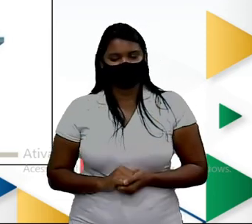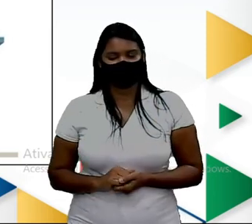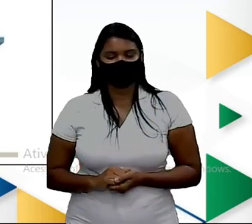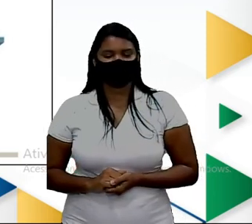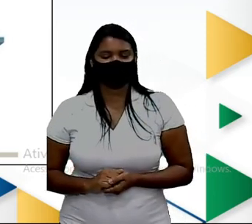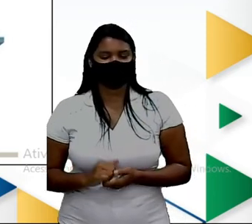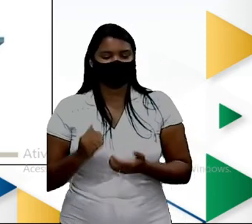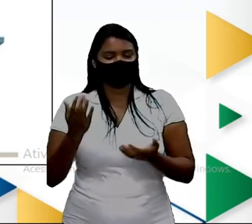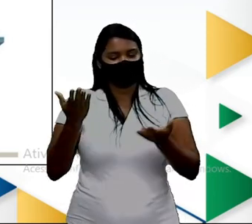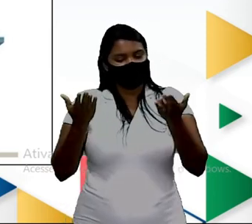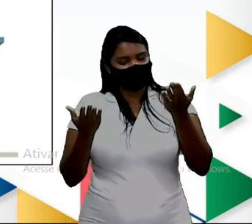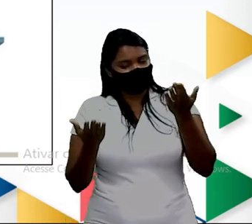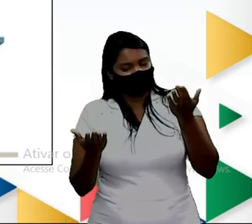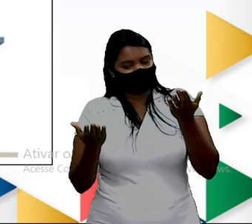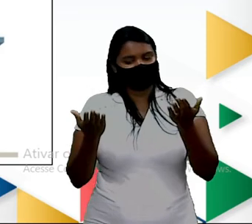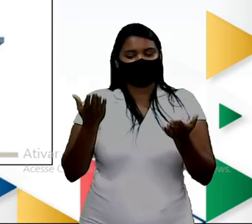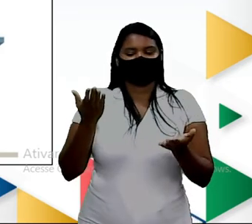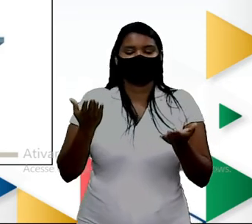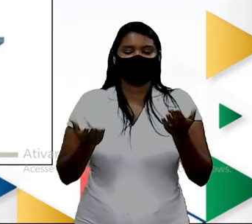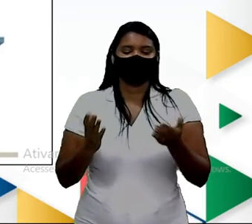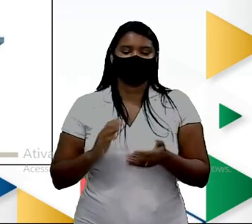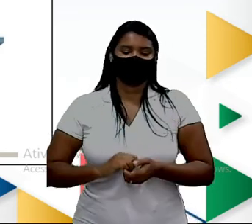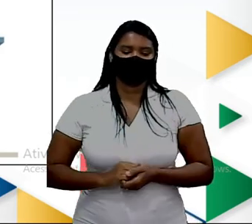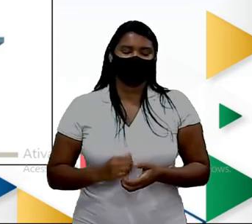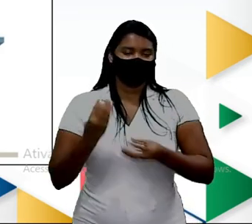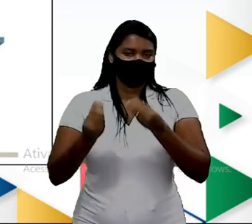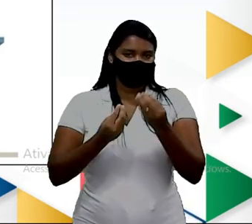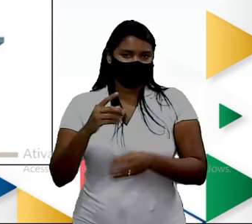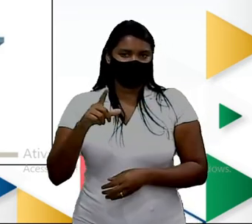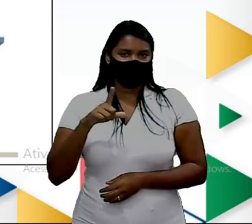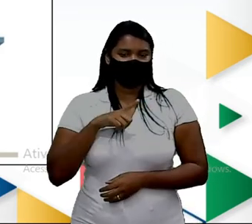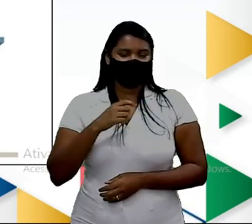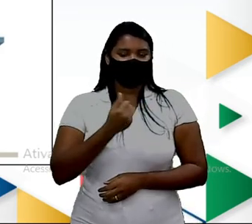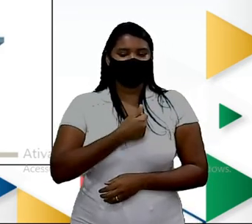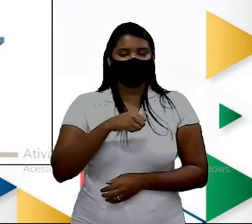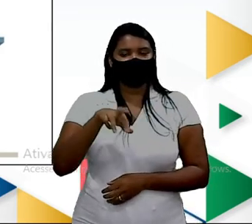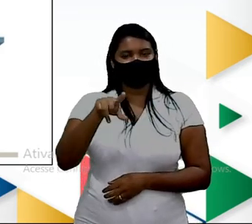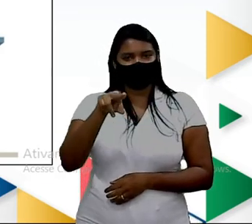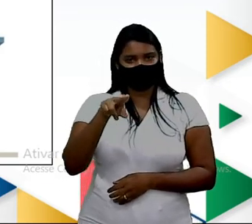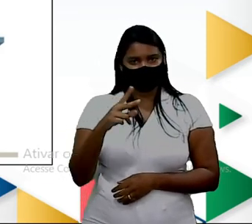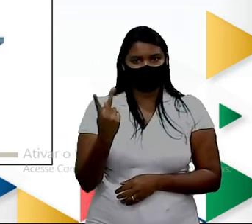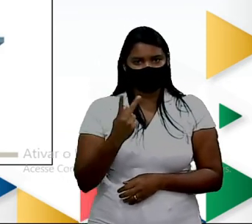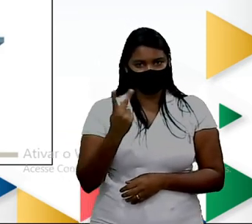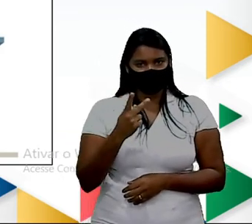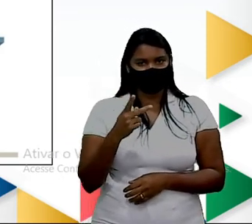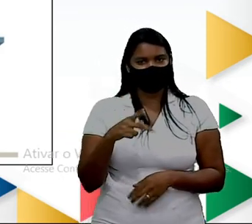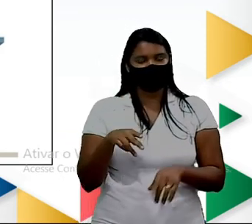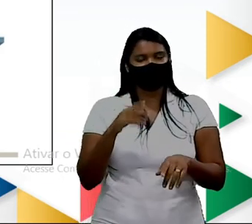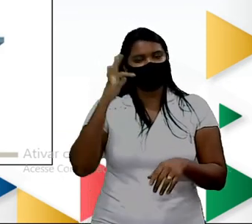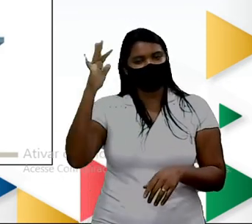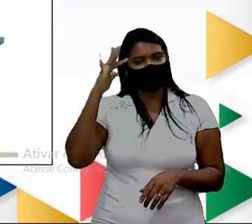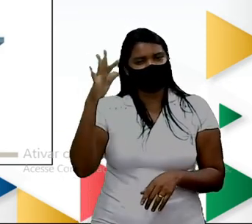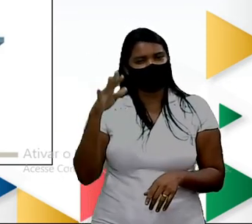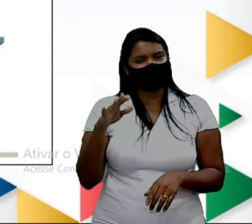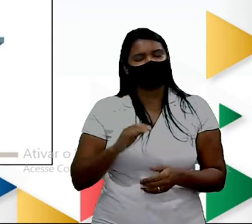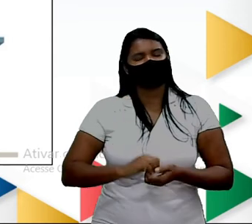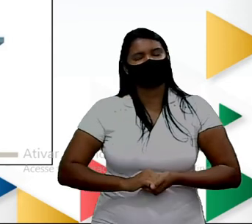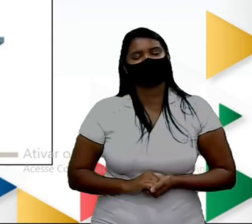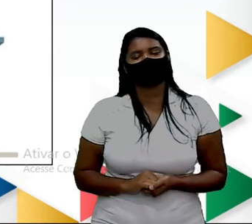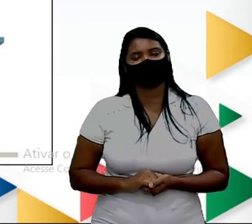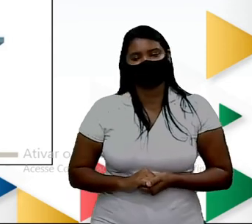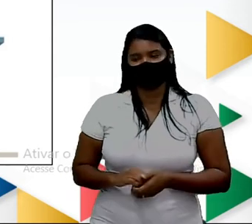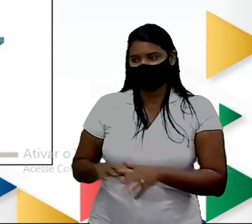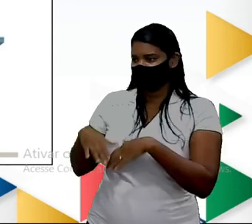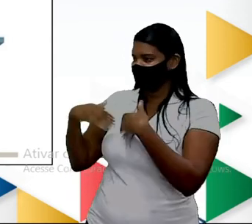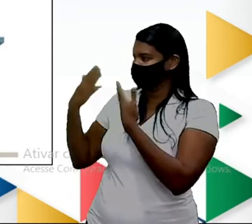equilibrados, ou seja, tem equivalência, tá? É como se tivesse um símbolo de igual entre os dois aí. Imaginar, tá? Imagina aí.